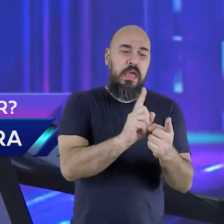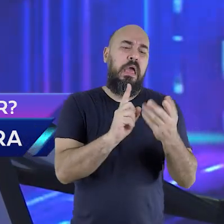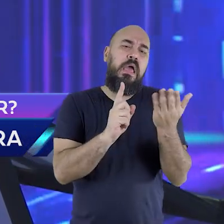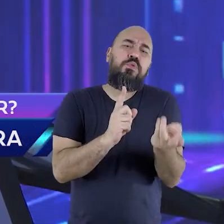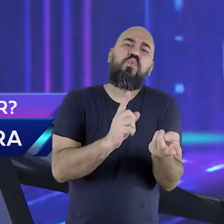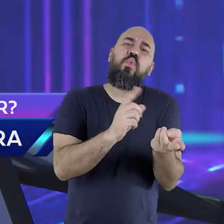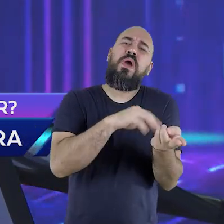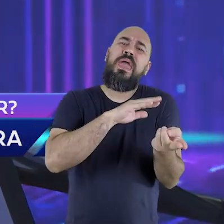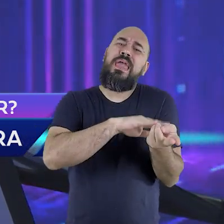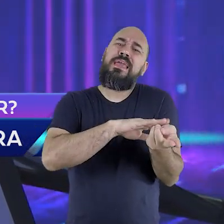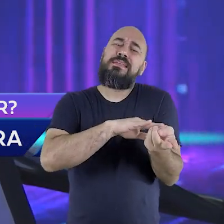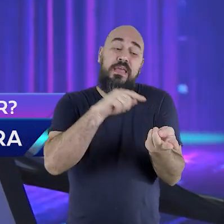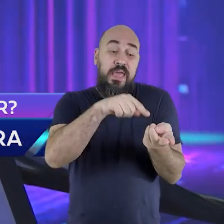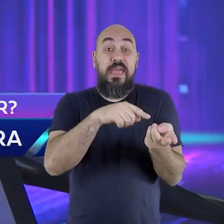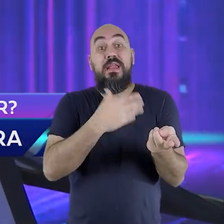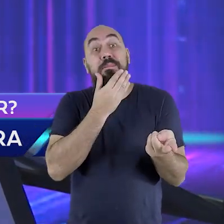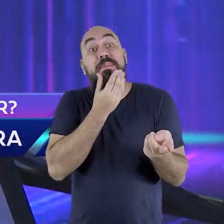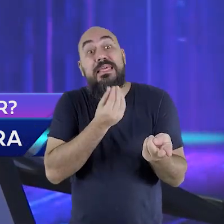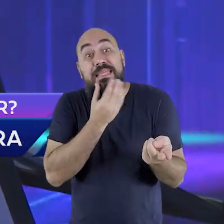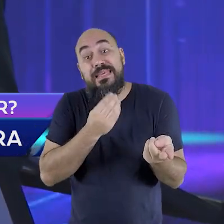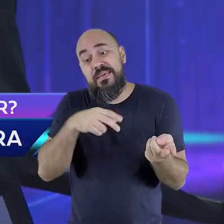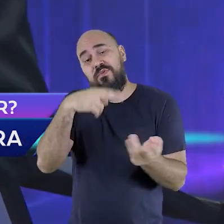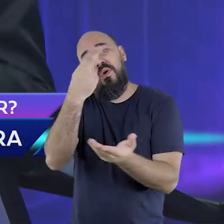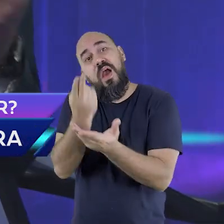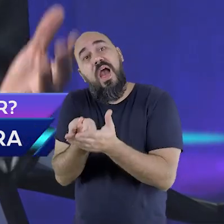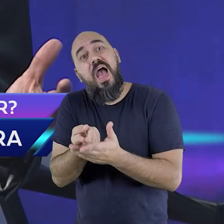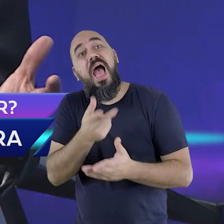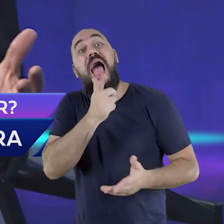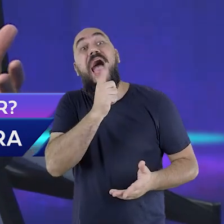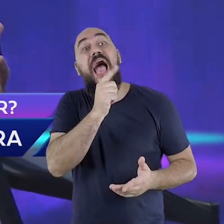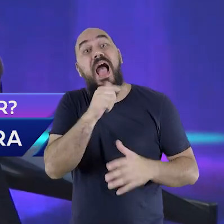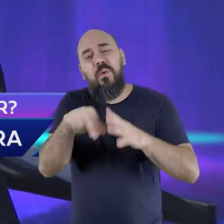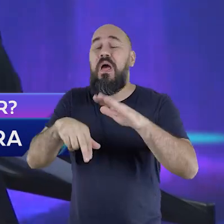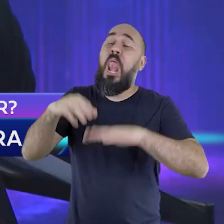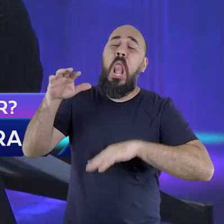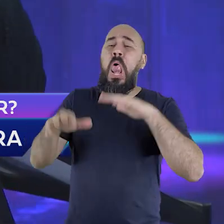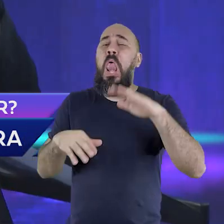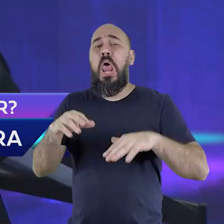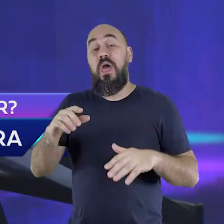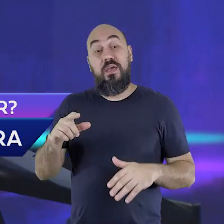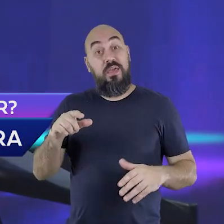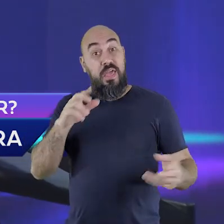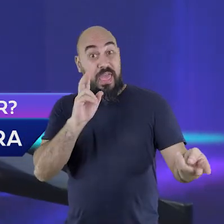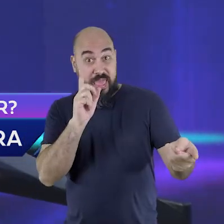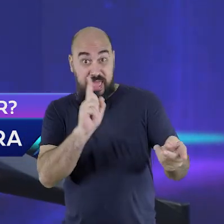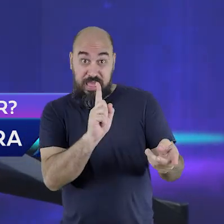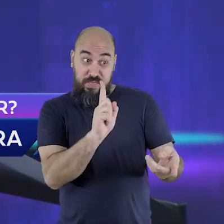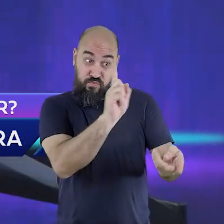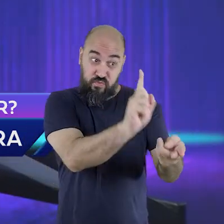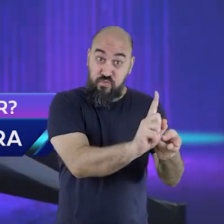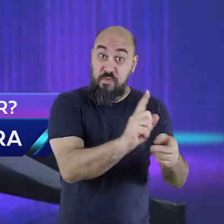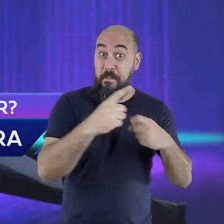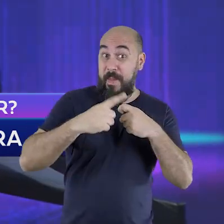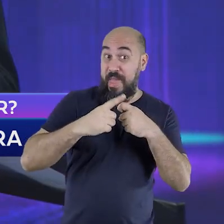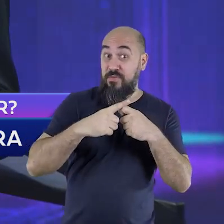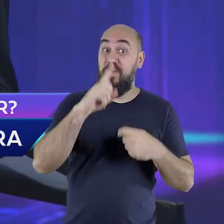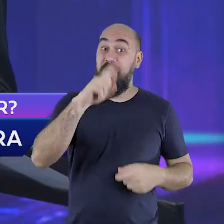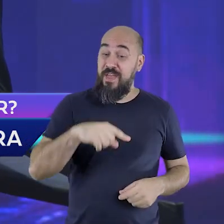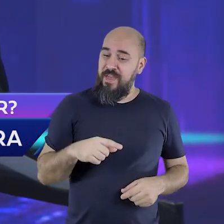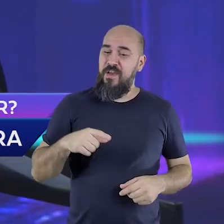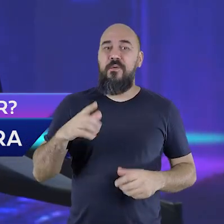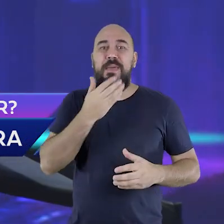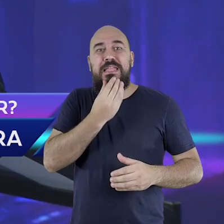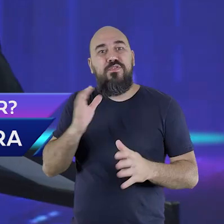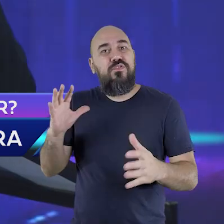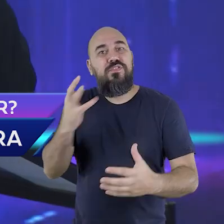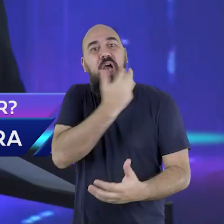Winston Churchill quando garoto. As 2 vidas que temos devemos inteiramente a Jesus. A vida que vivemos